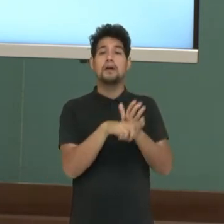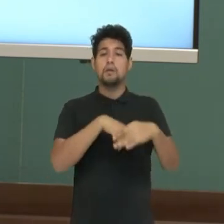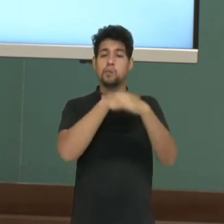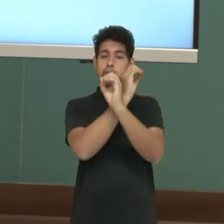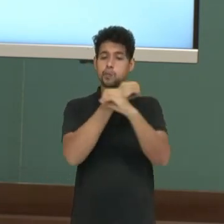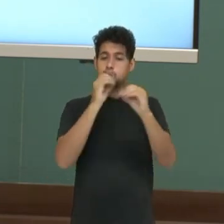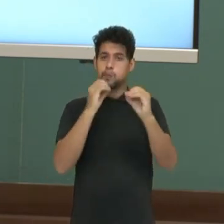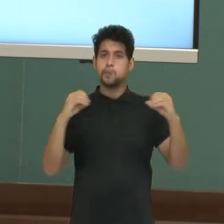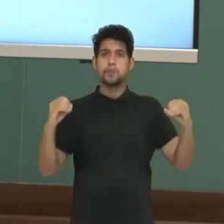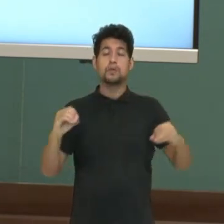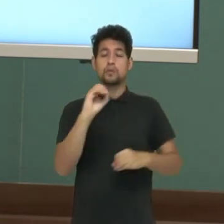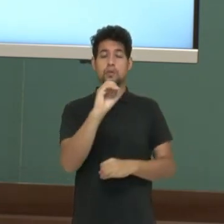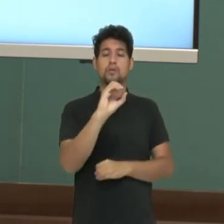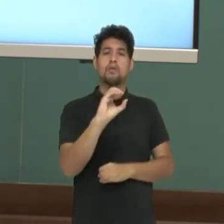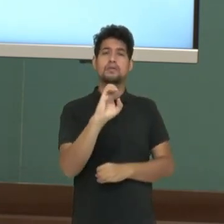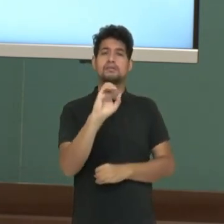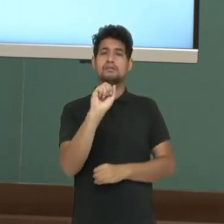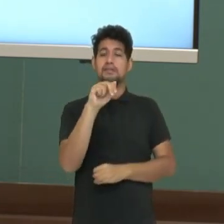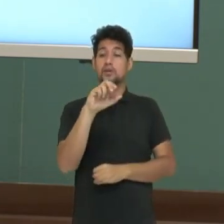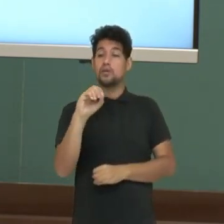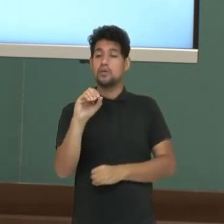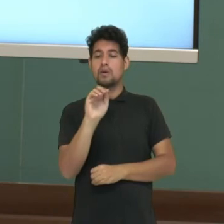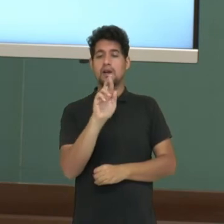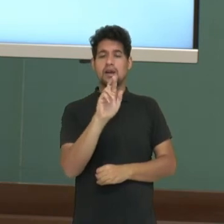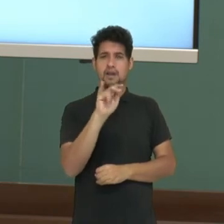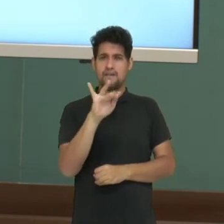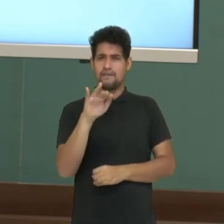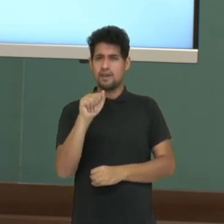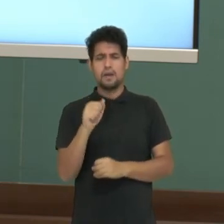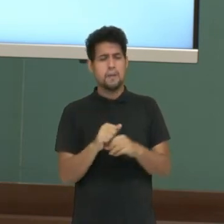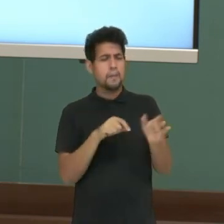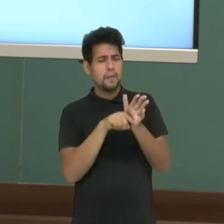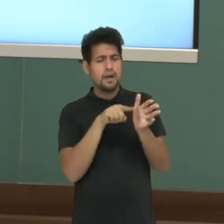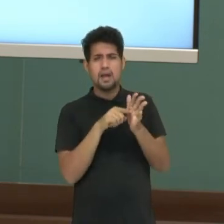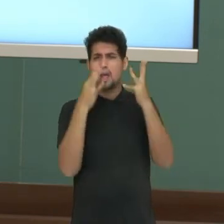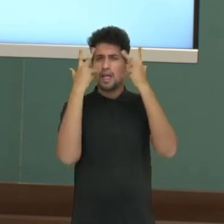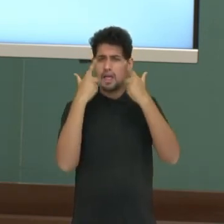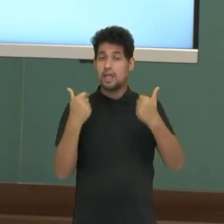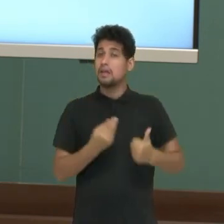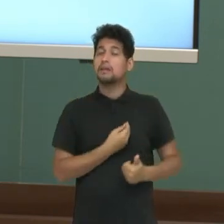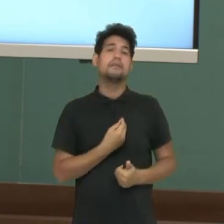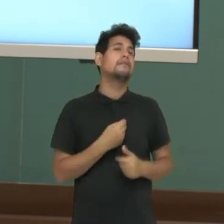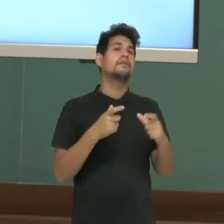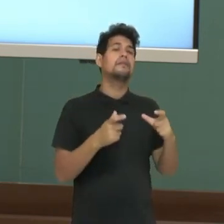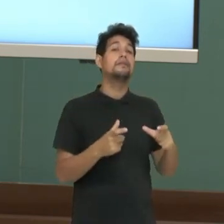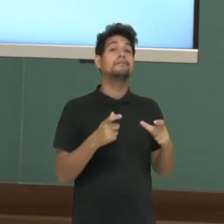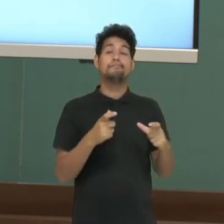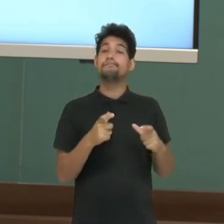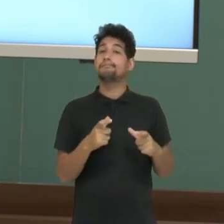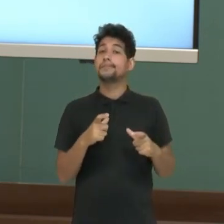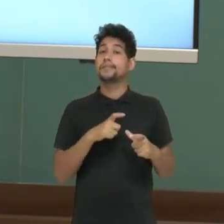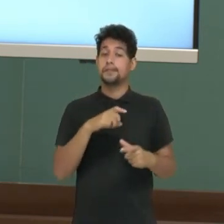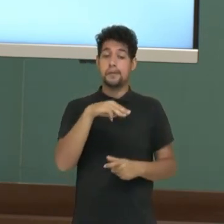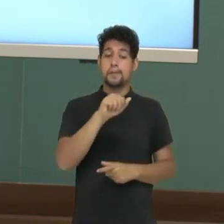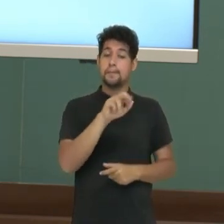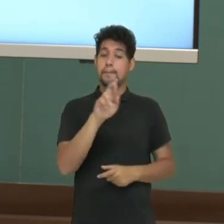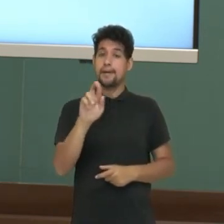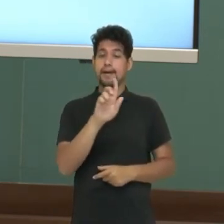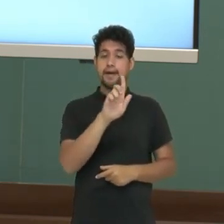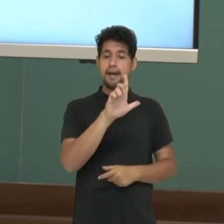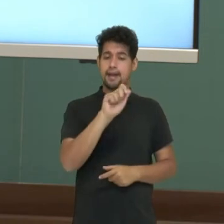oceanográficas, Pesquisar aí os animais que vivem no mar glacial antártico, ou também conhecido como